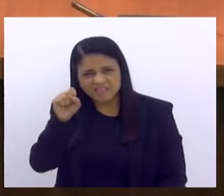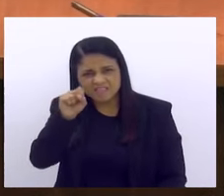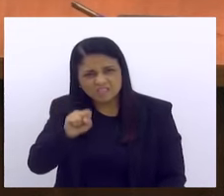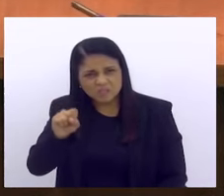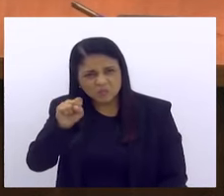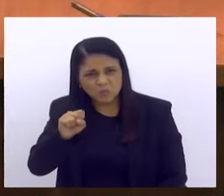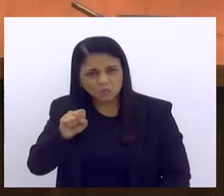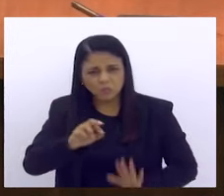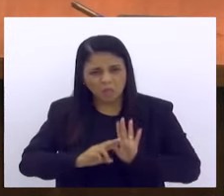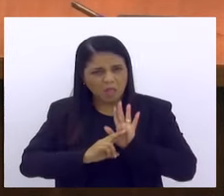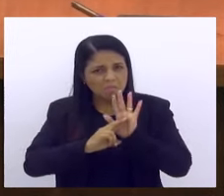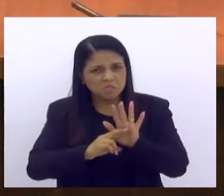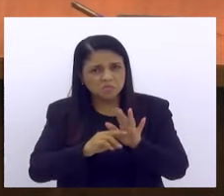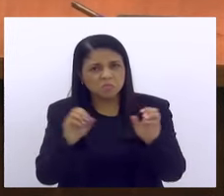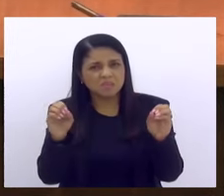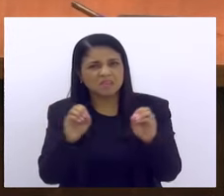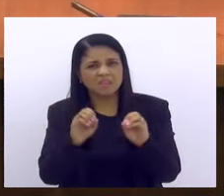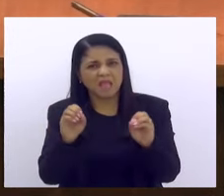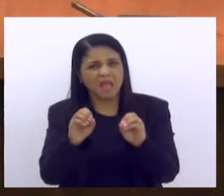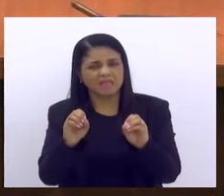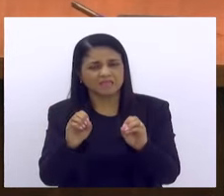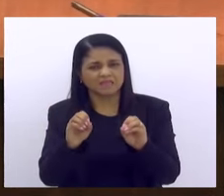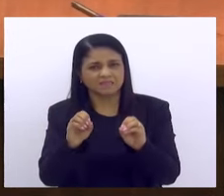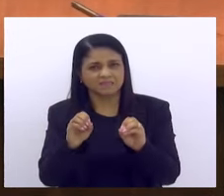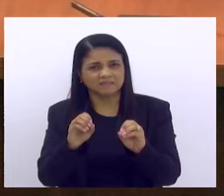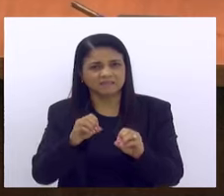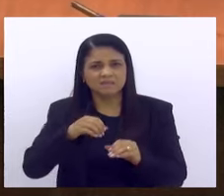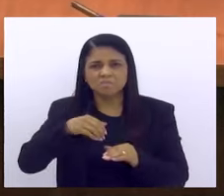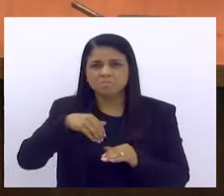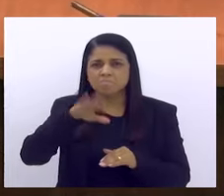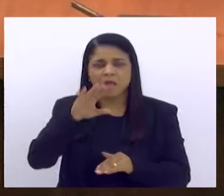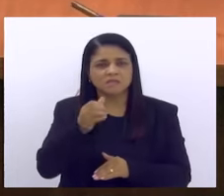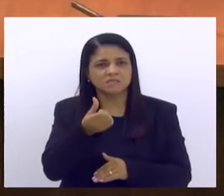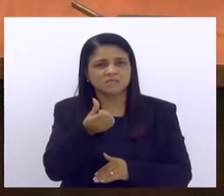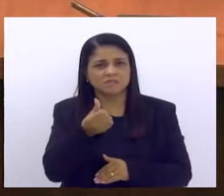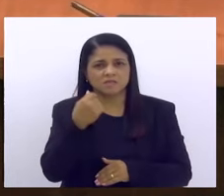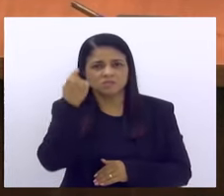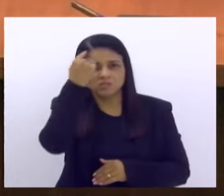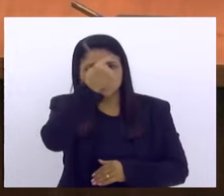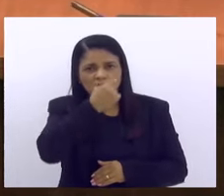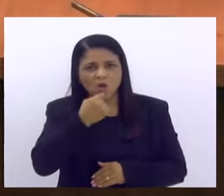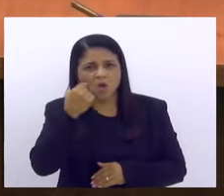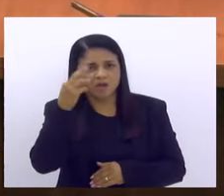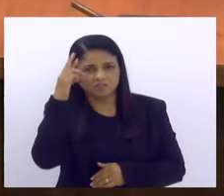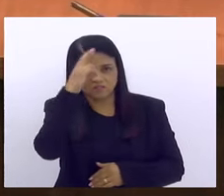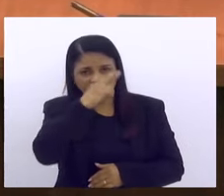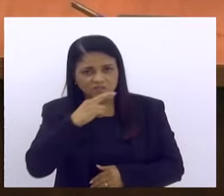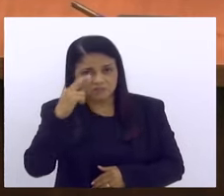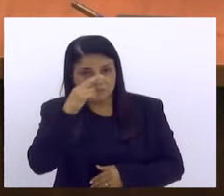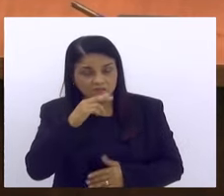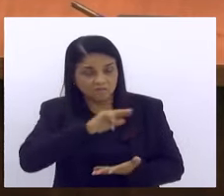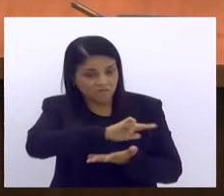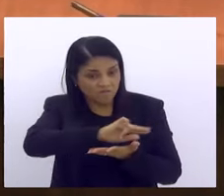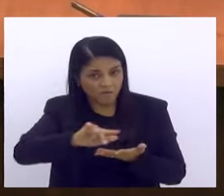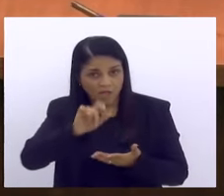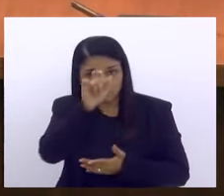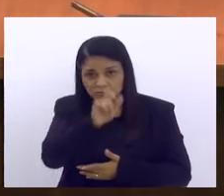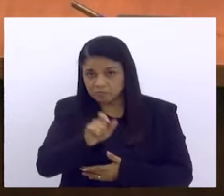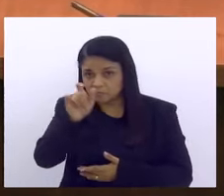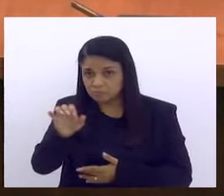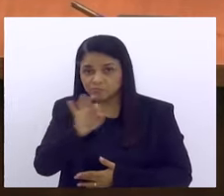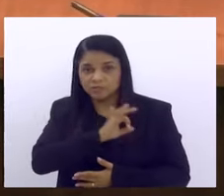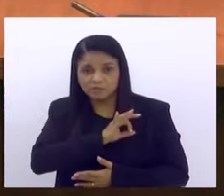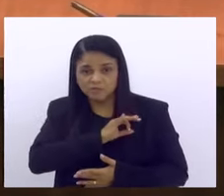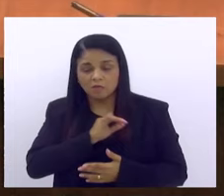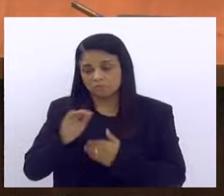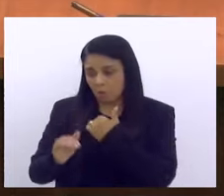não representaram, em definitivo, mais de 6 horas de ocorrência, em que muitos policiais estavam lá ao nosso